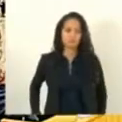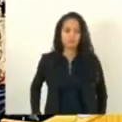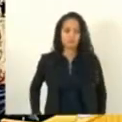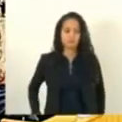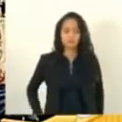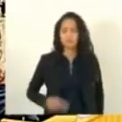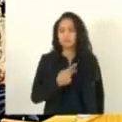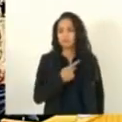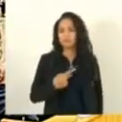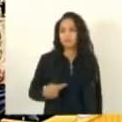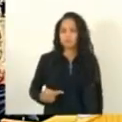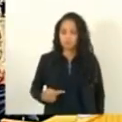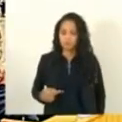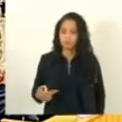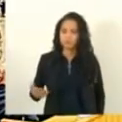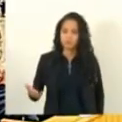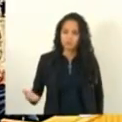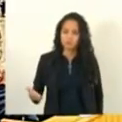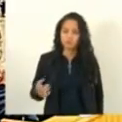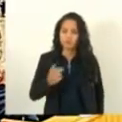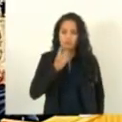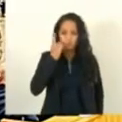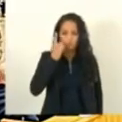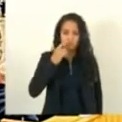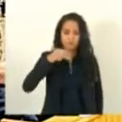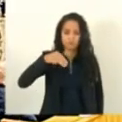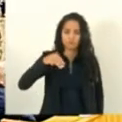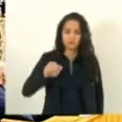Senhor presidente, o deputado Sérgio